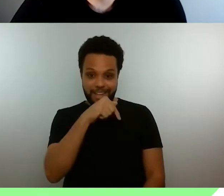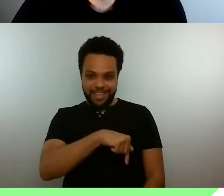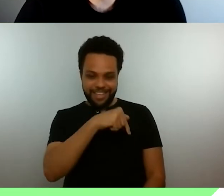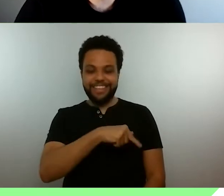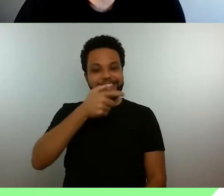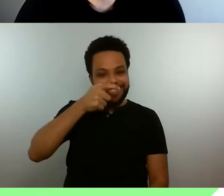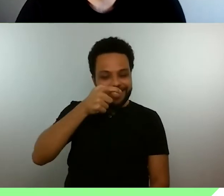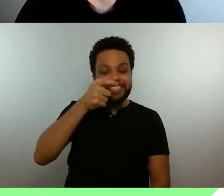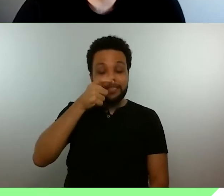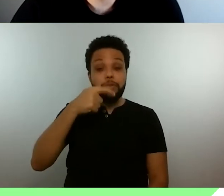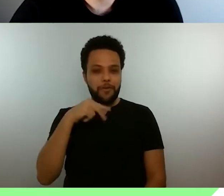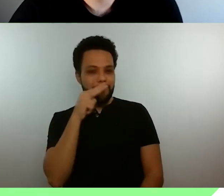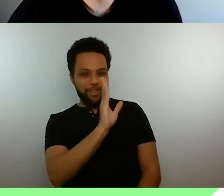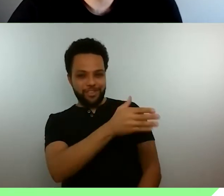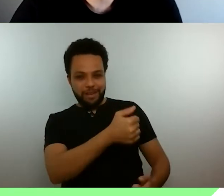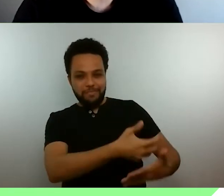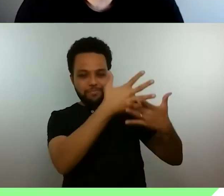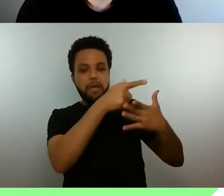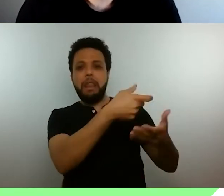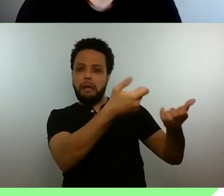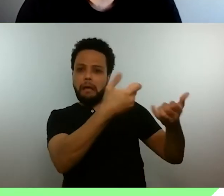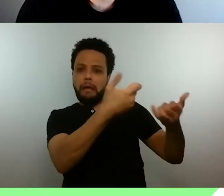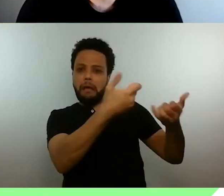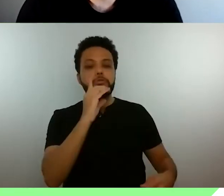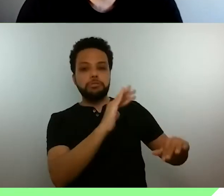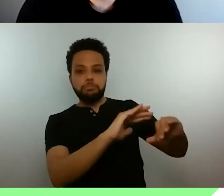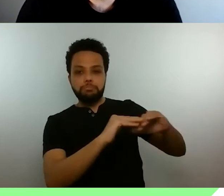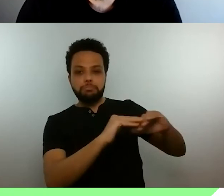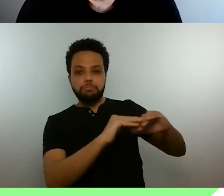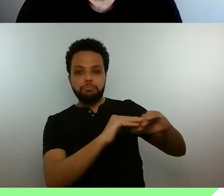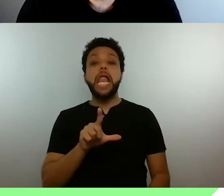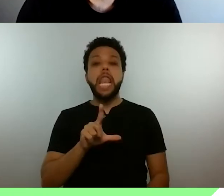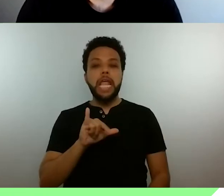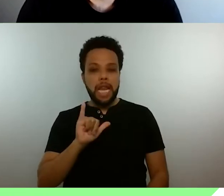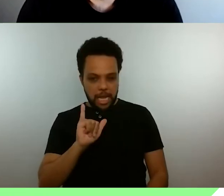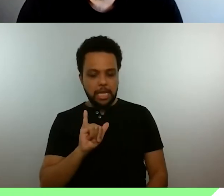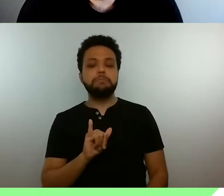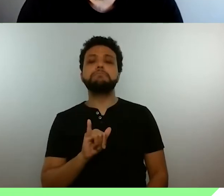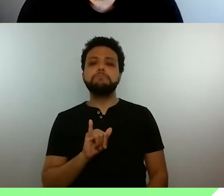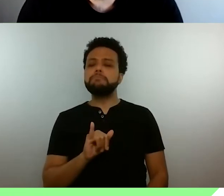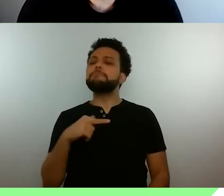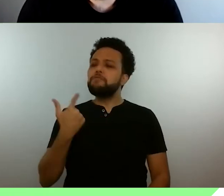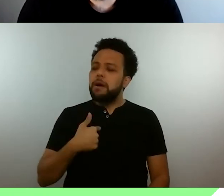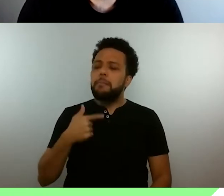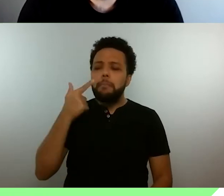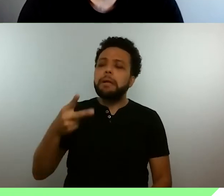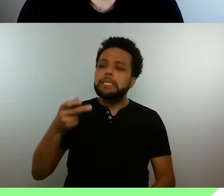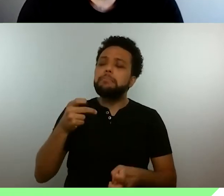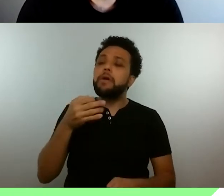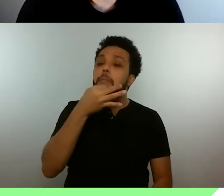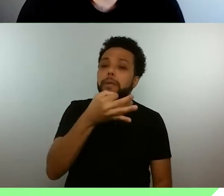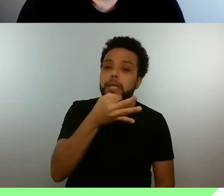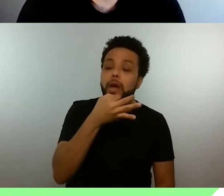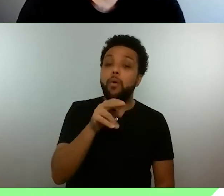fala para mim todos os dias, Lili, vamos escutar o usuário, escuta o usuário. A gente é uma empresa de